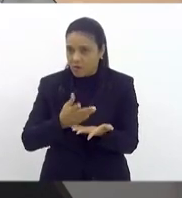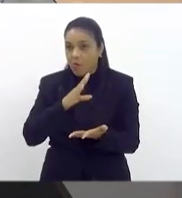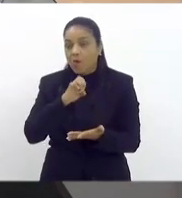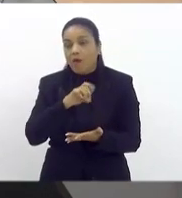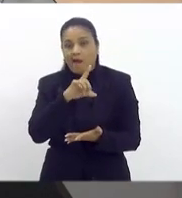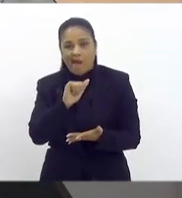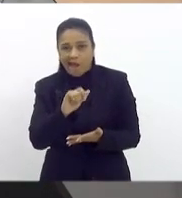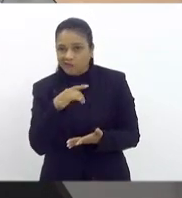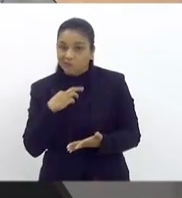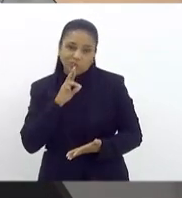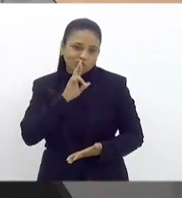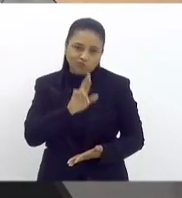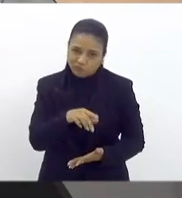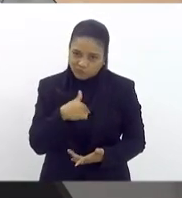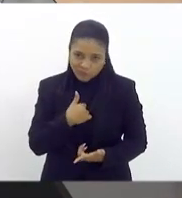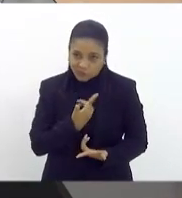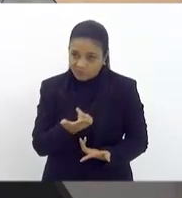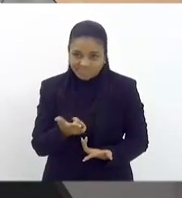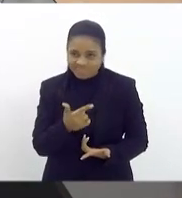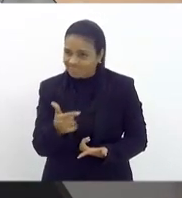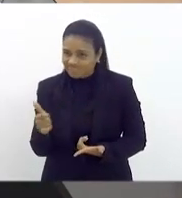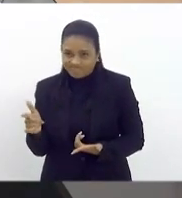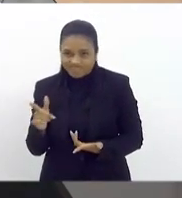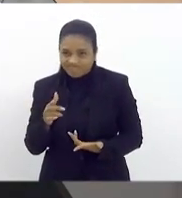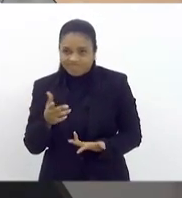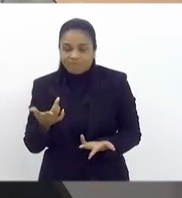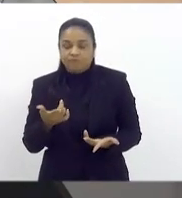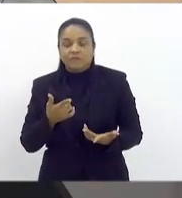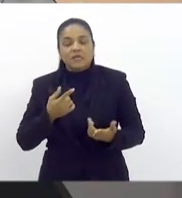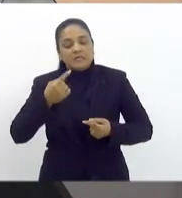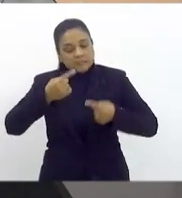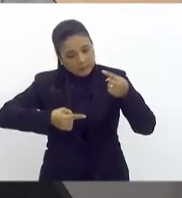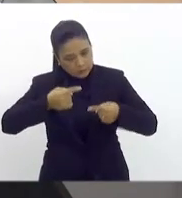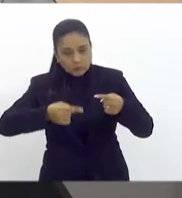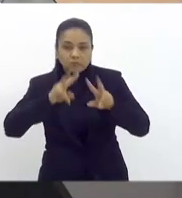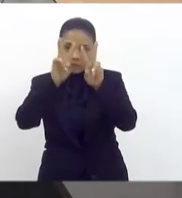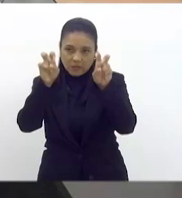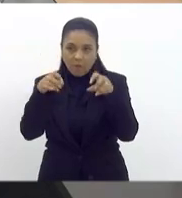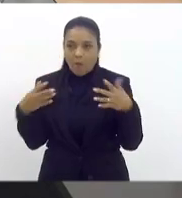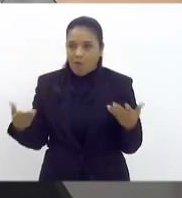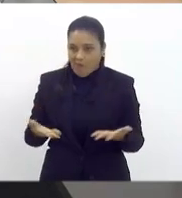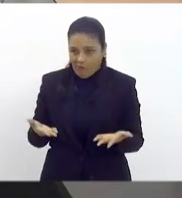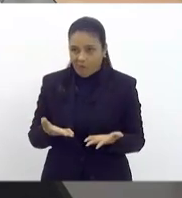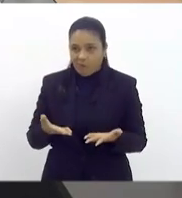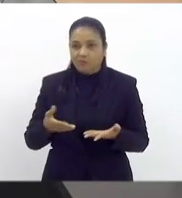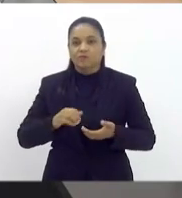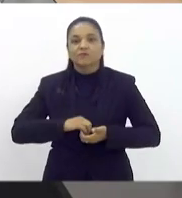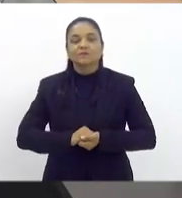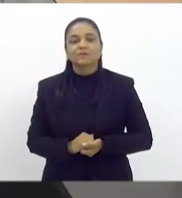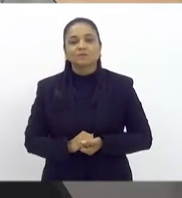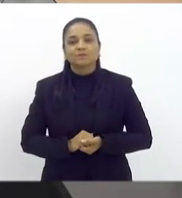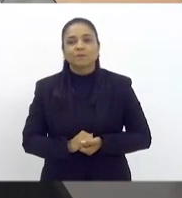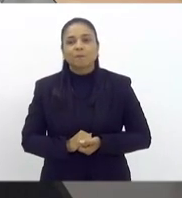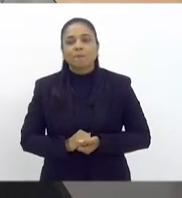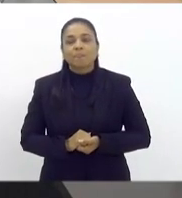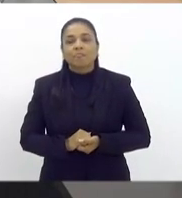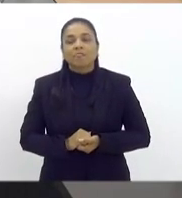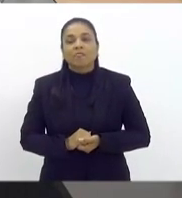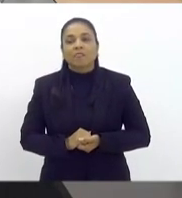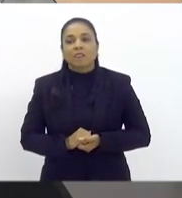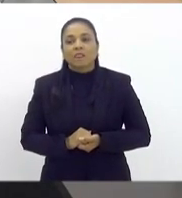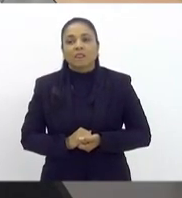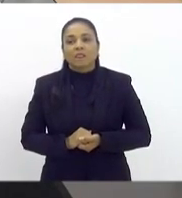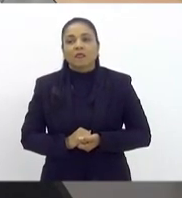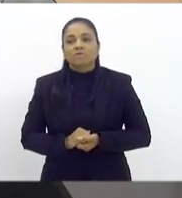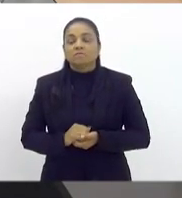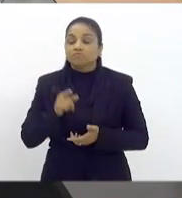conseguiu responder e com certeza será tema de discussão neste momento. Só para proceder essa... Vossa